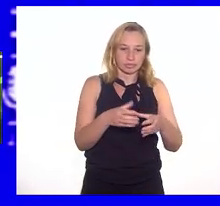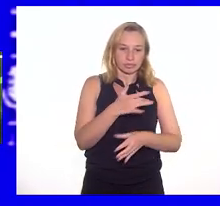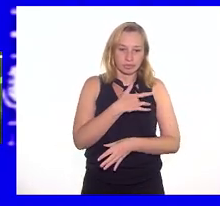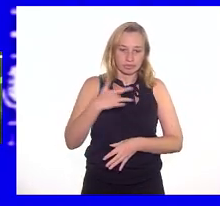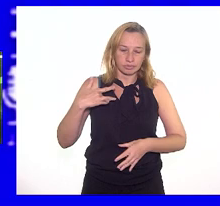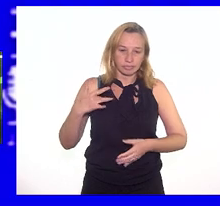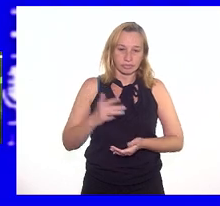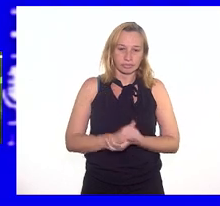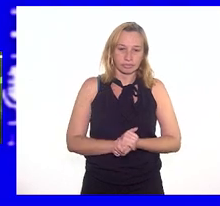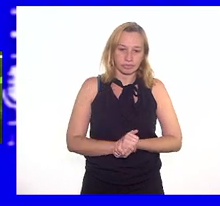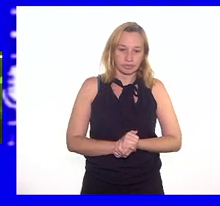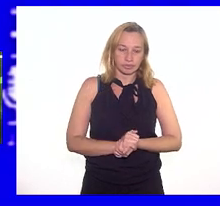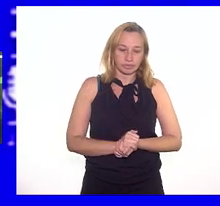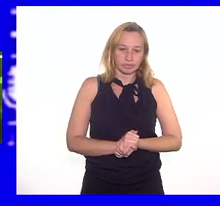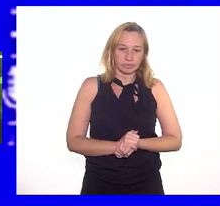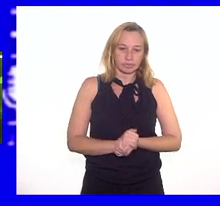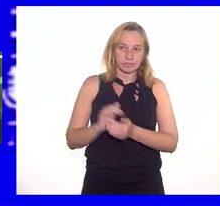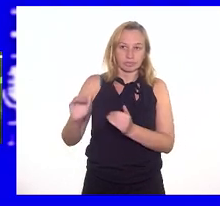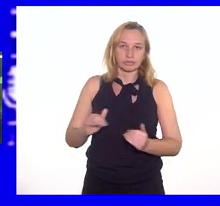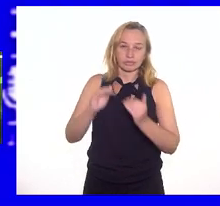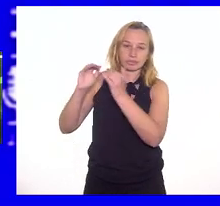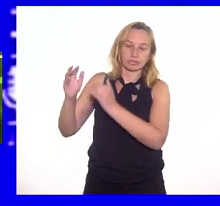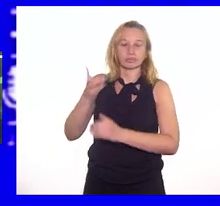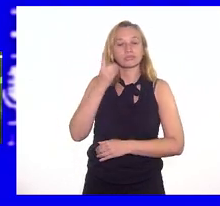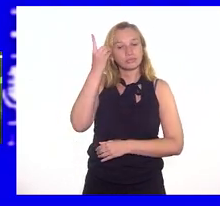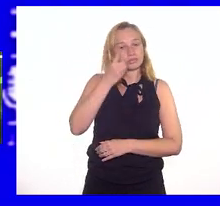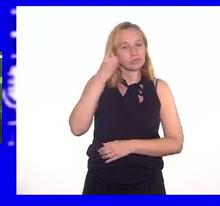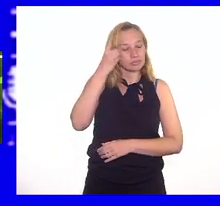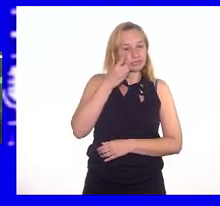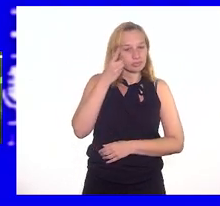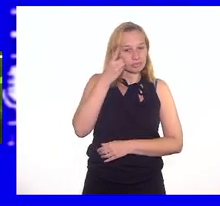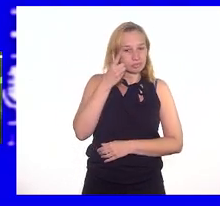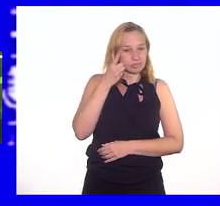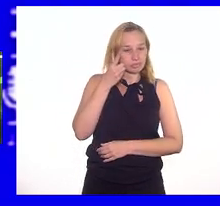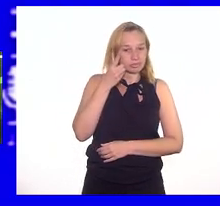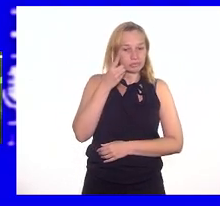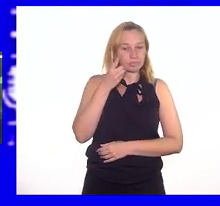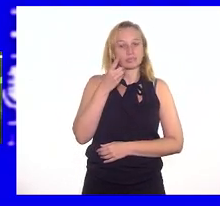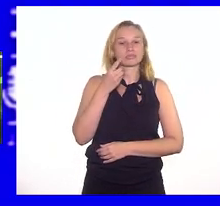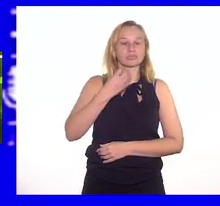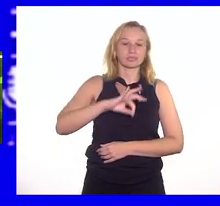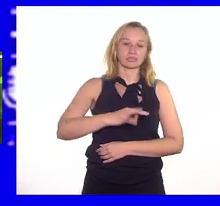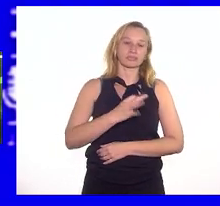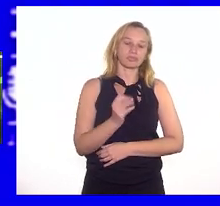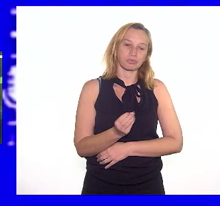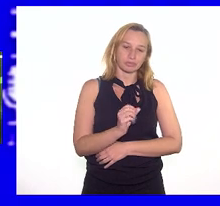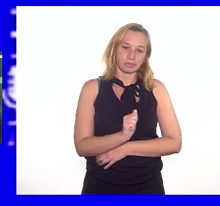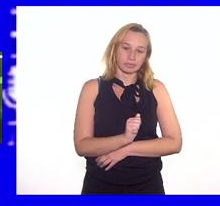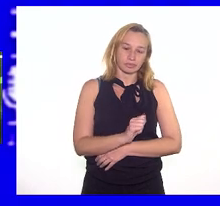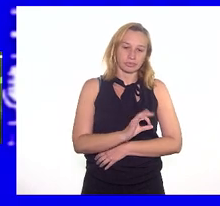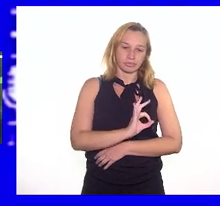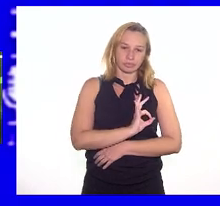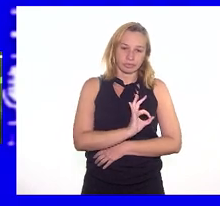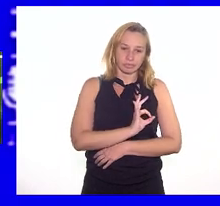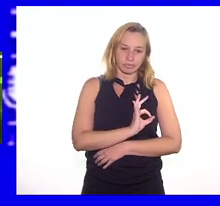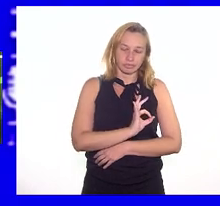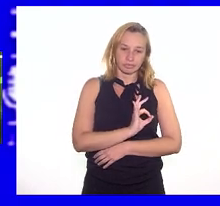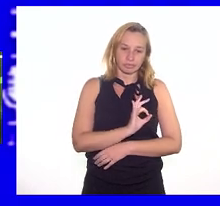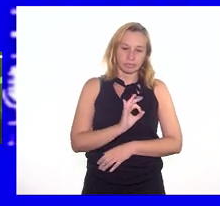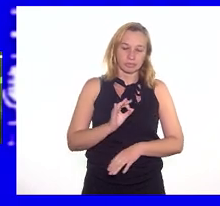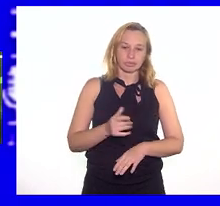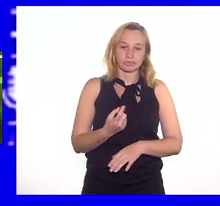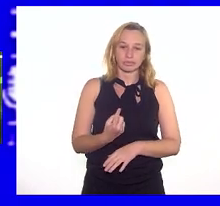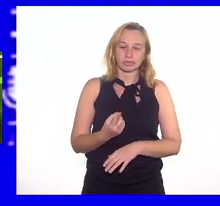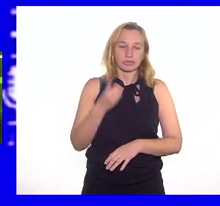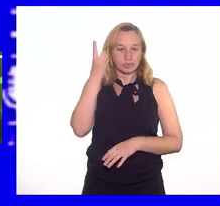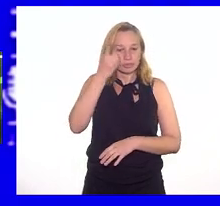Saúde, Vossa Excelência, deputada Marta Rocha. Deputada Marta Rocha é uma das parlamentares mais atuantes